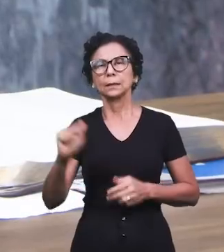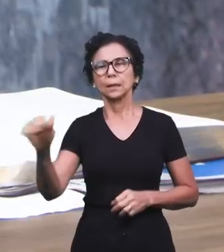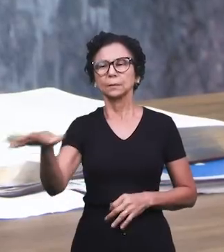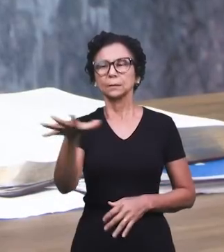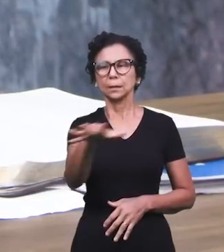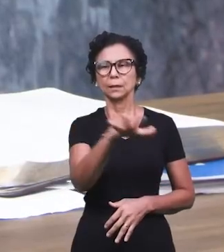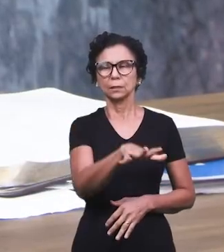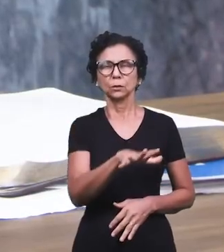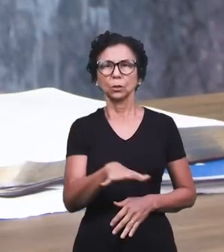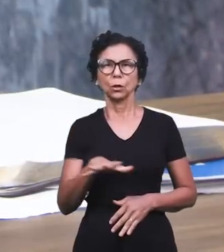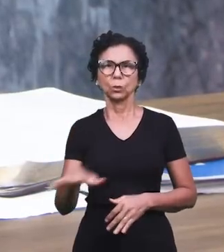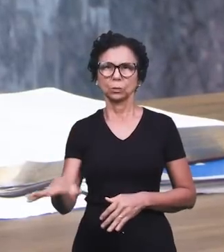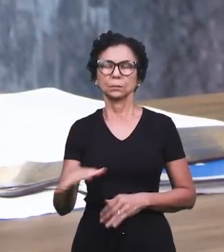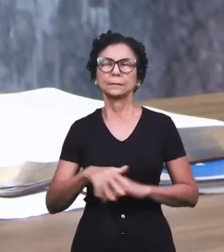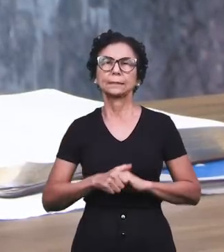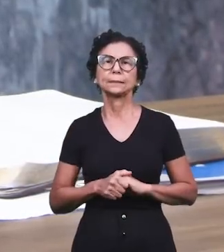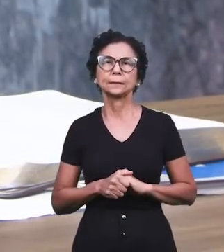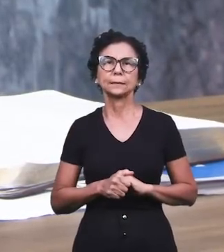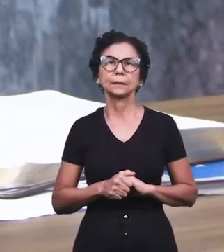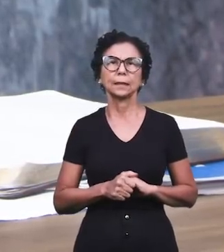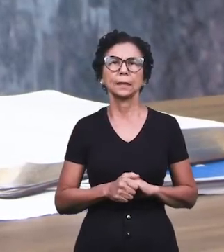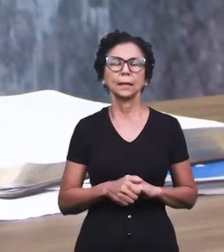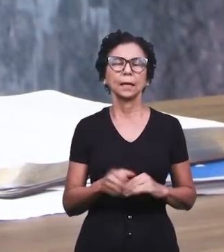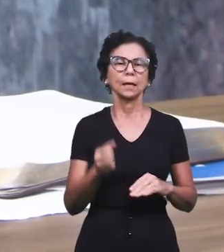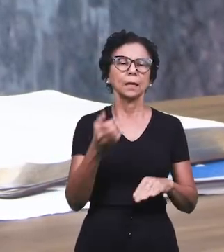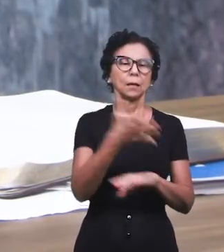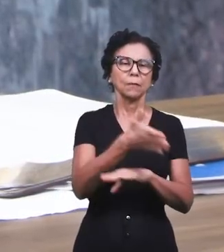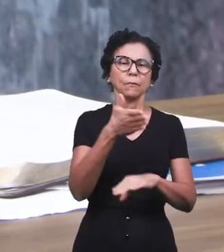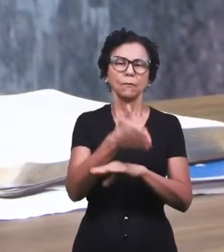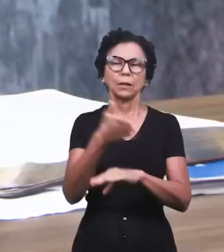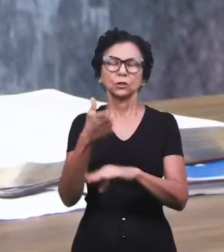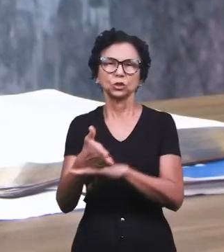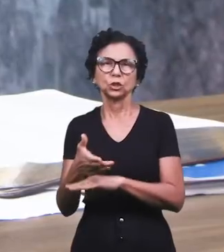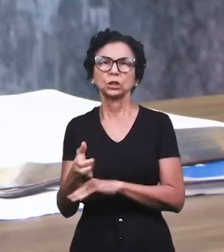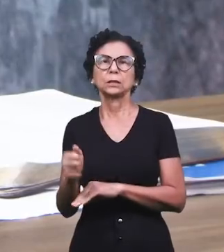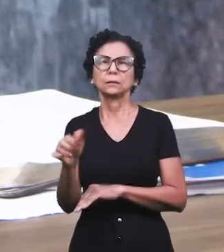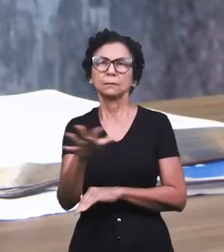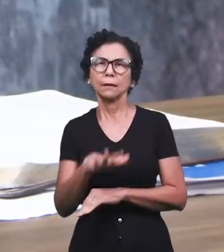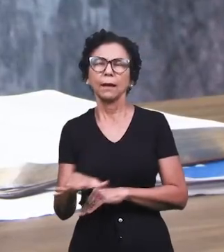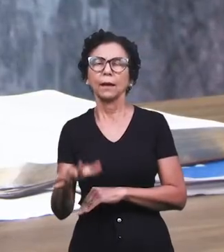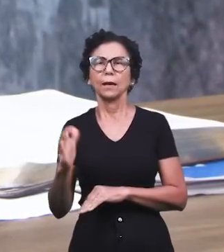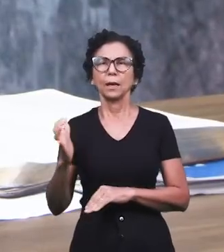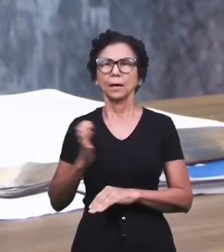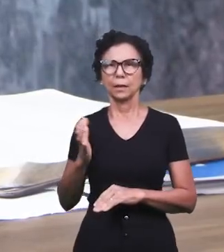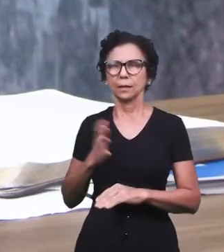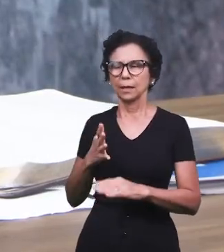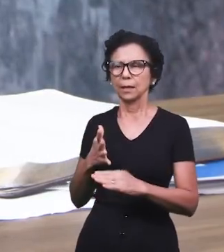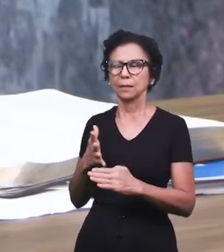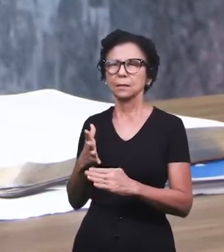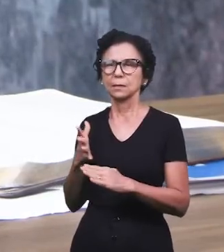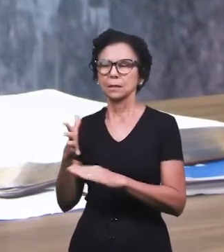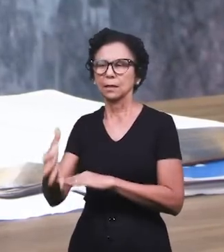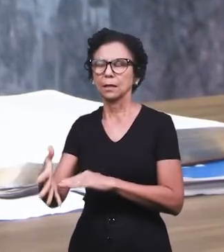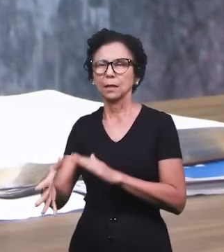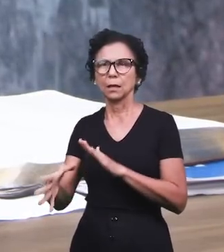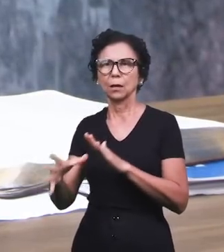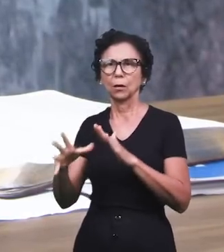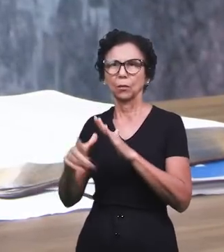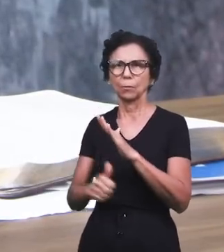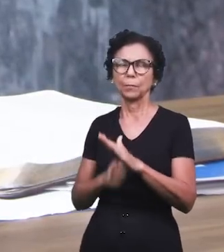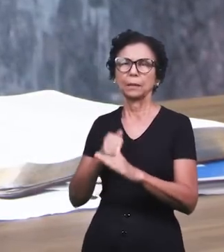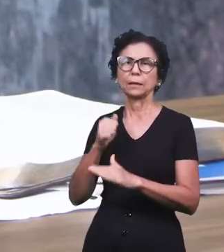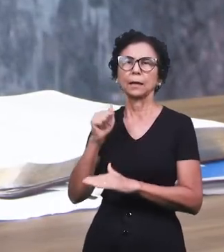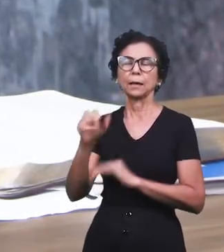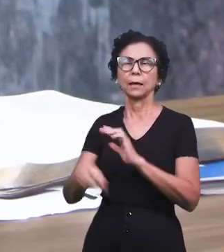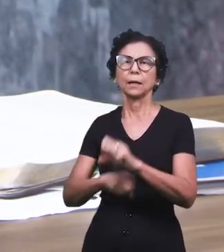vários motivos. Eles queriam adquirir terras férteis, saquear riquezas de outros povos, escravizar prisioneiros de